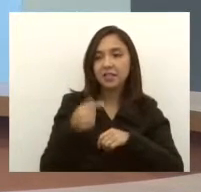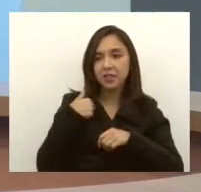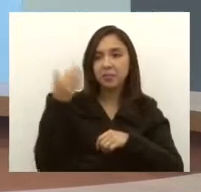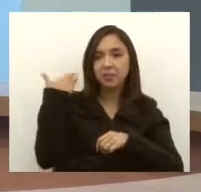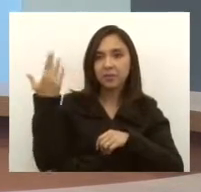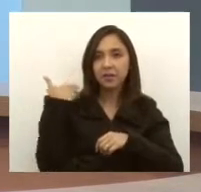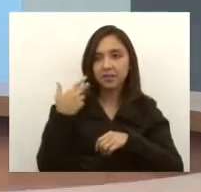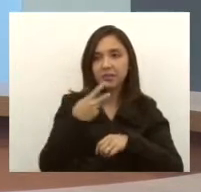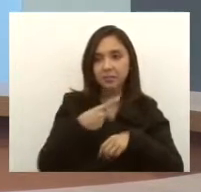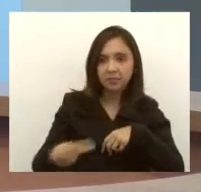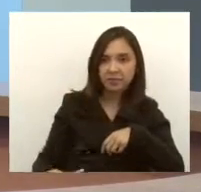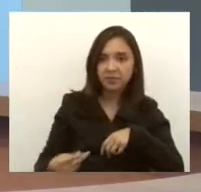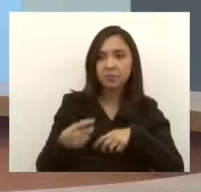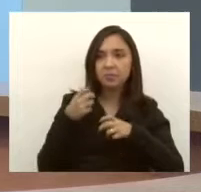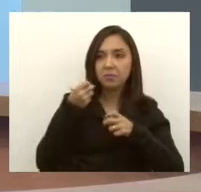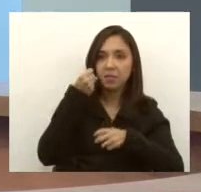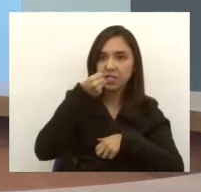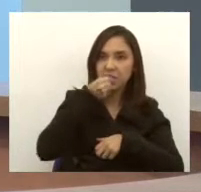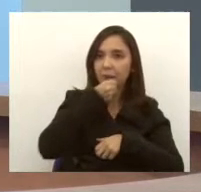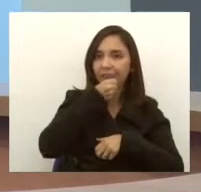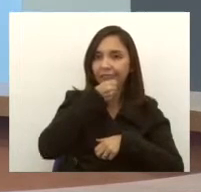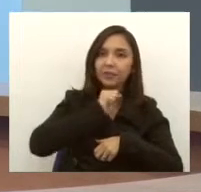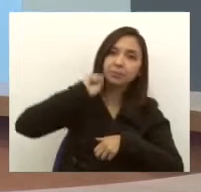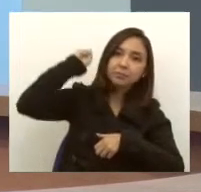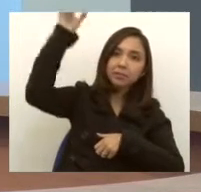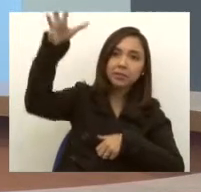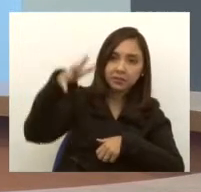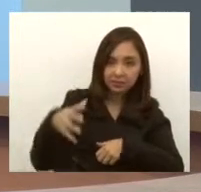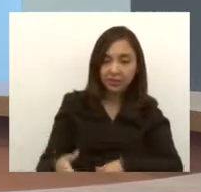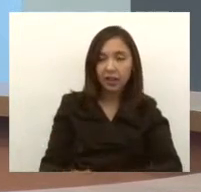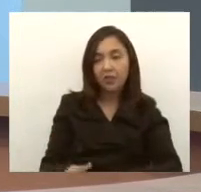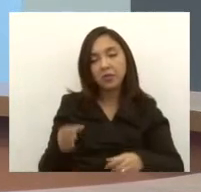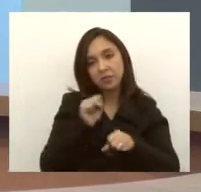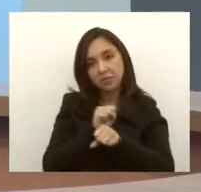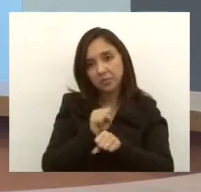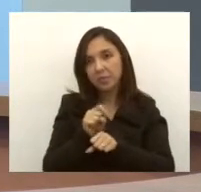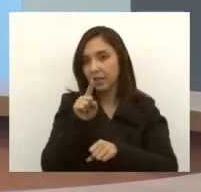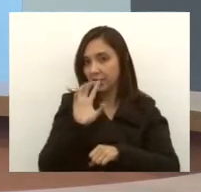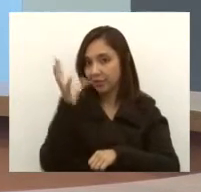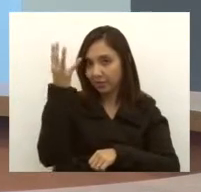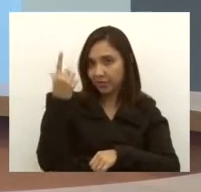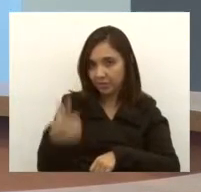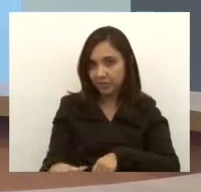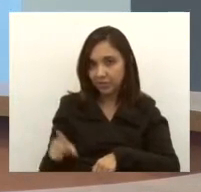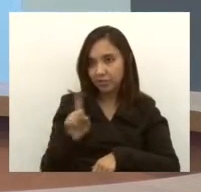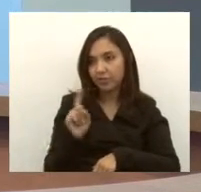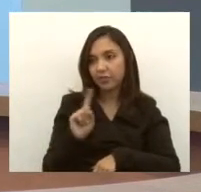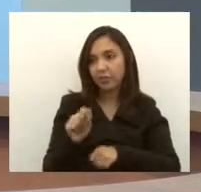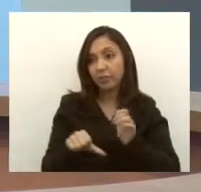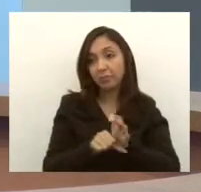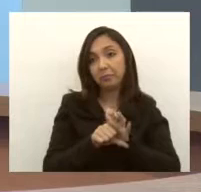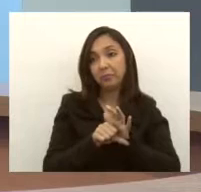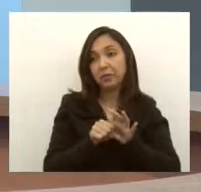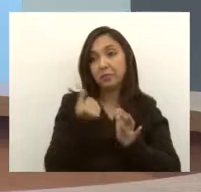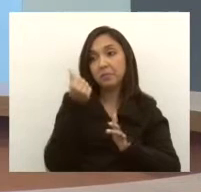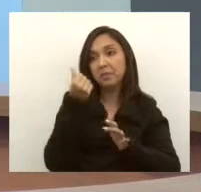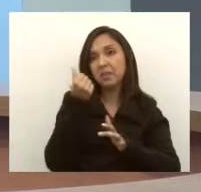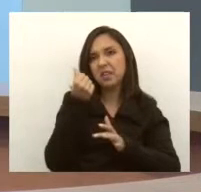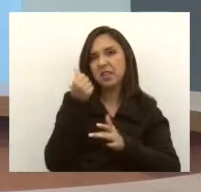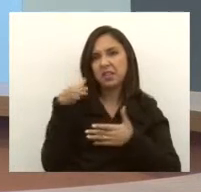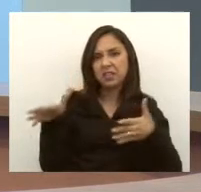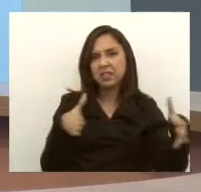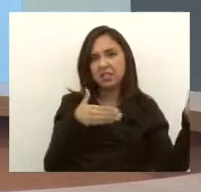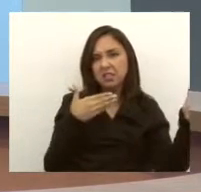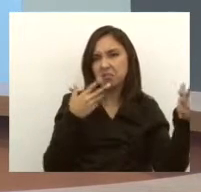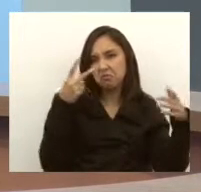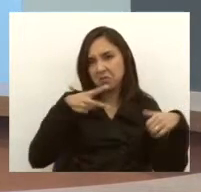a sessão, Vossa Excelência catou o microfone e jogou lá do outro lado. Então, eu espero que isso não aconteça mais, porque foi na primeira sessão, quase, ou